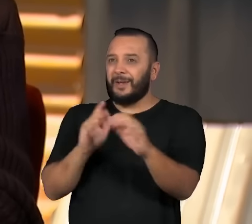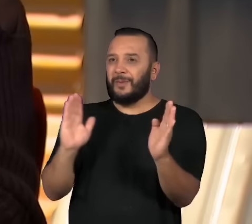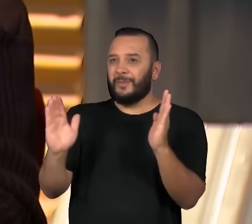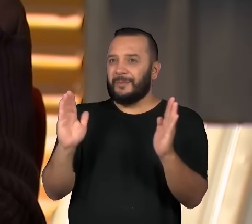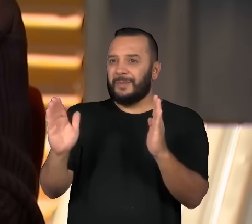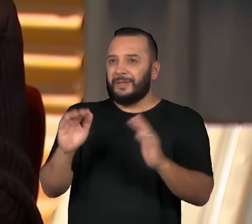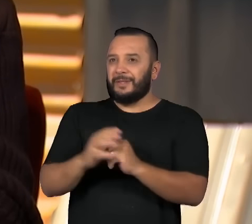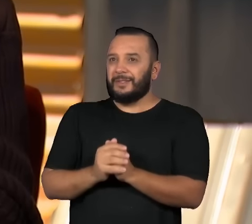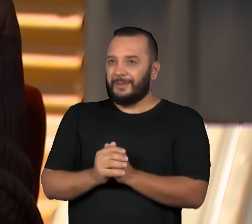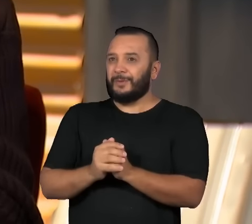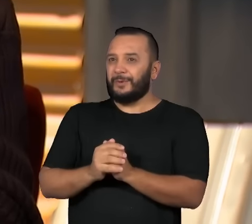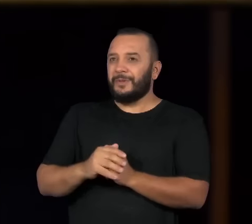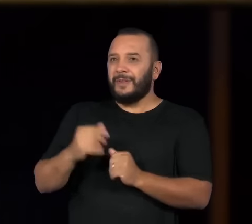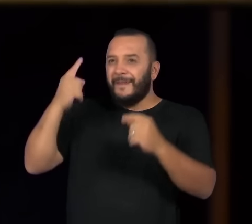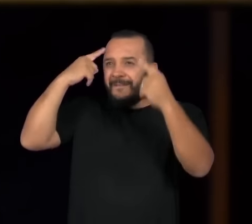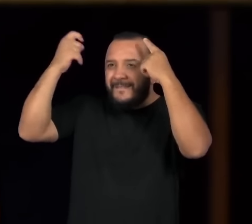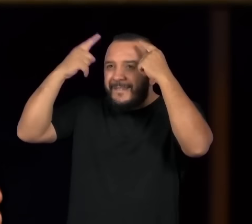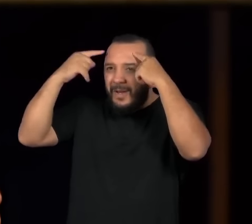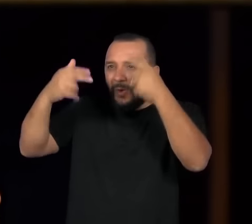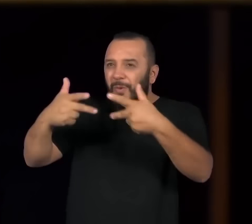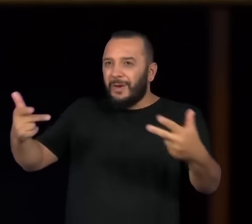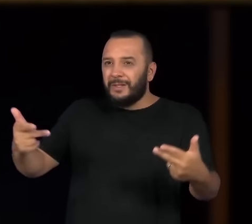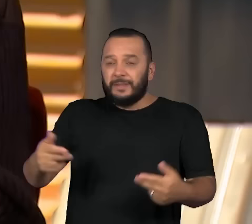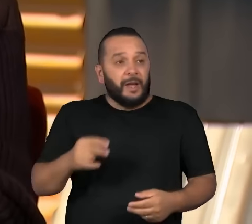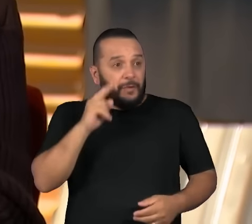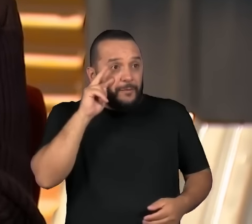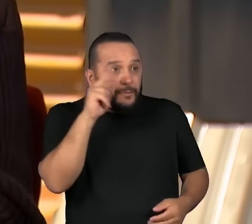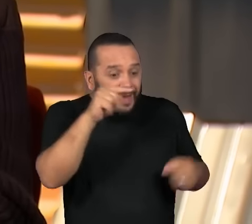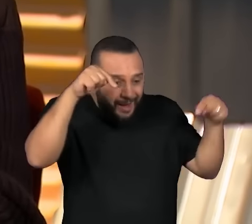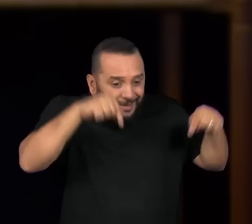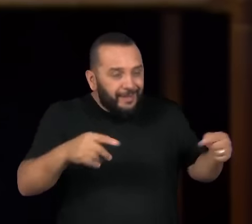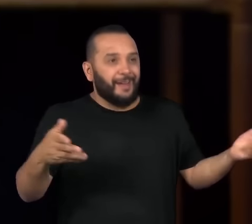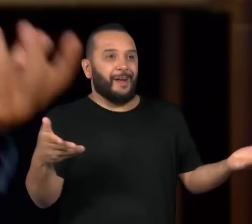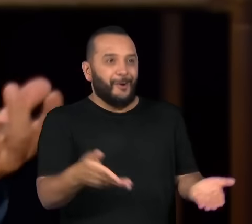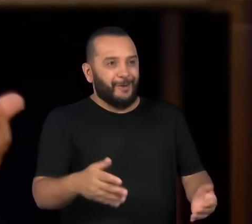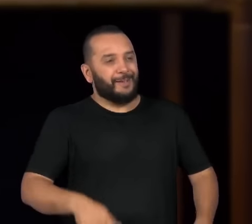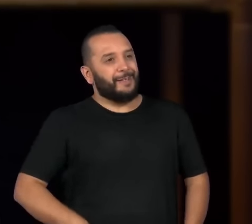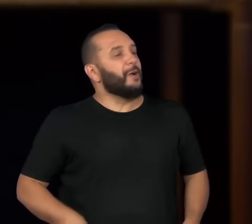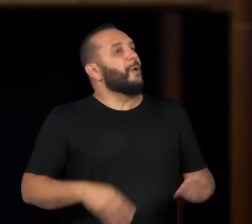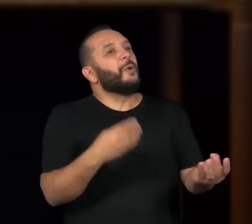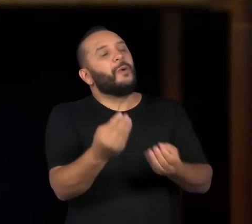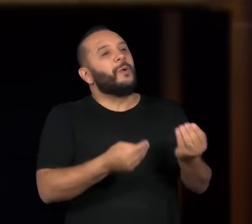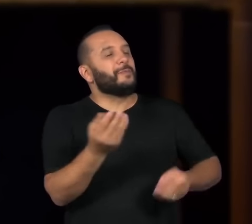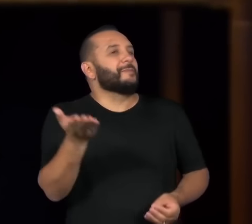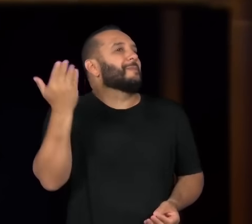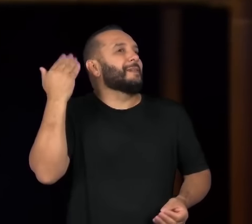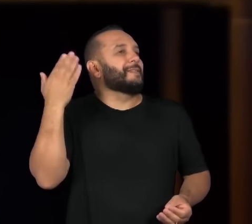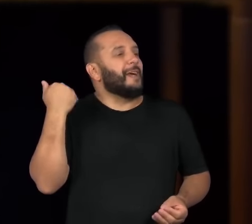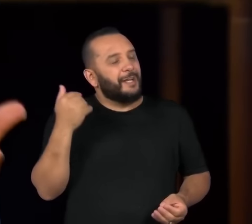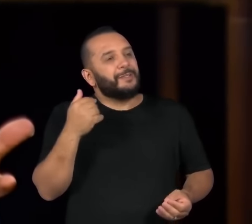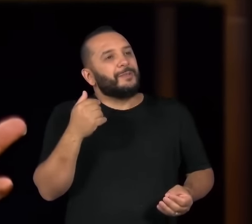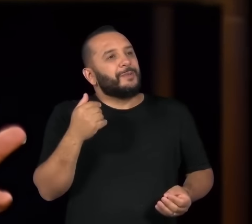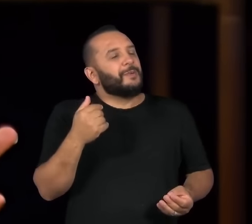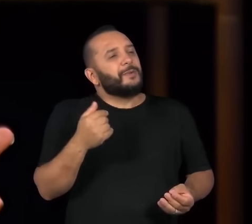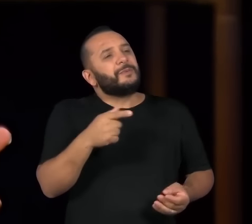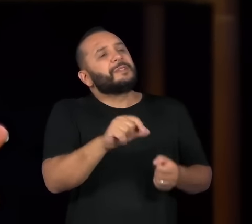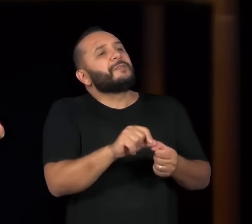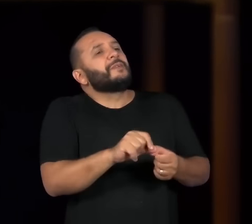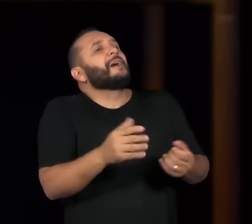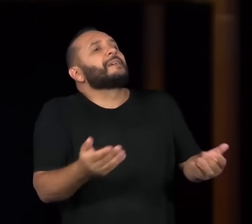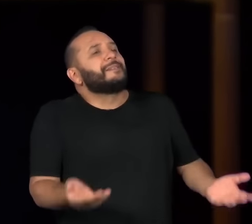ficar copiando coisa que não existe mais. Olhar o que está aqui agora. Exato. E como lidar com o passado? O que você faz